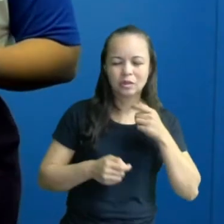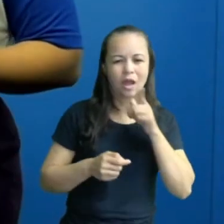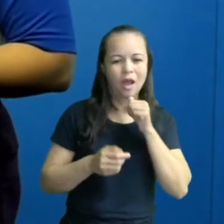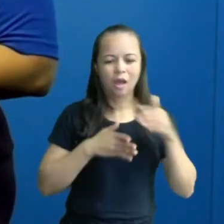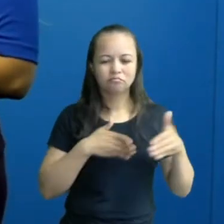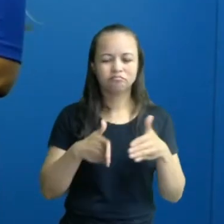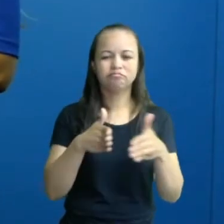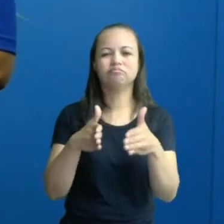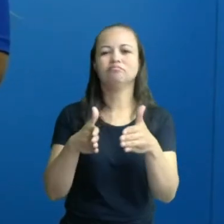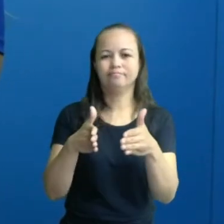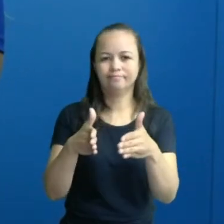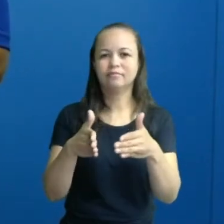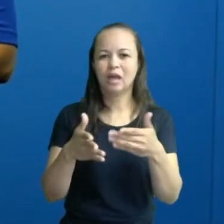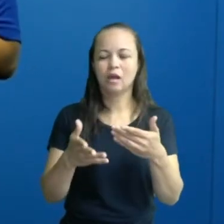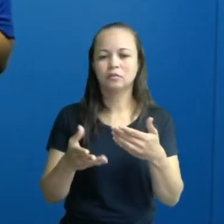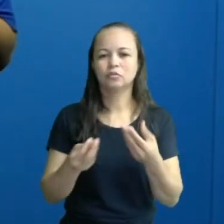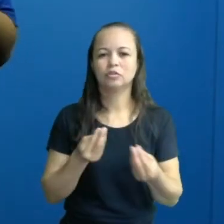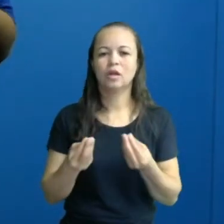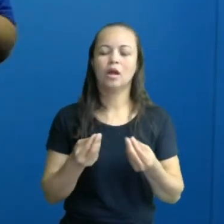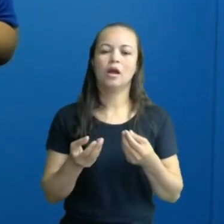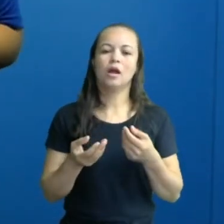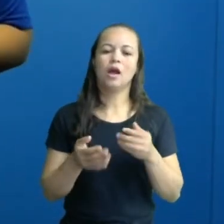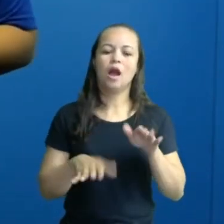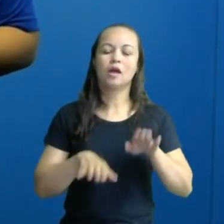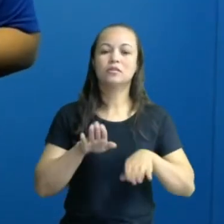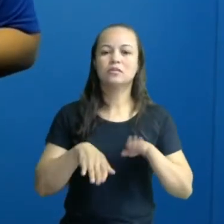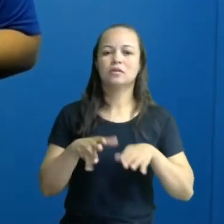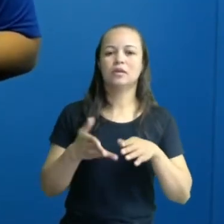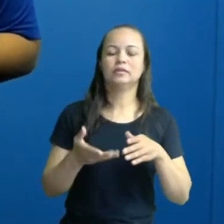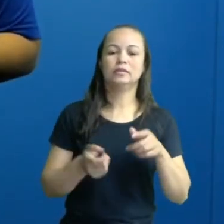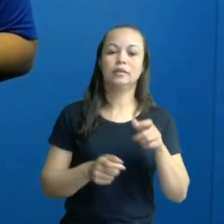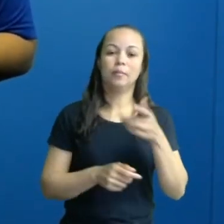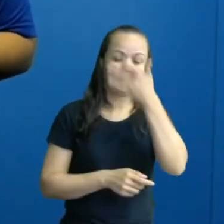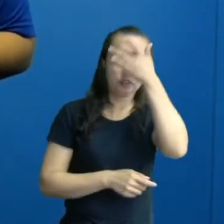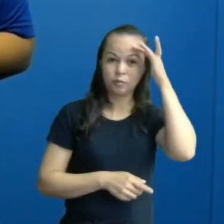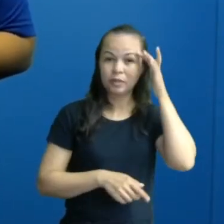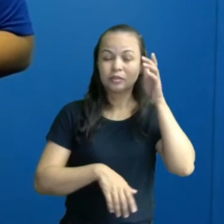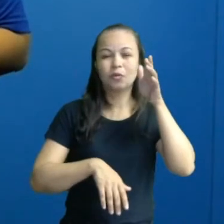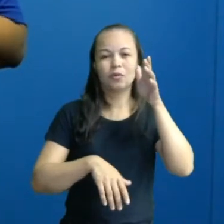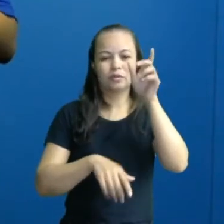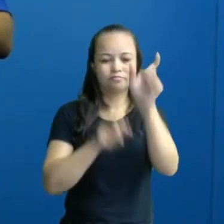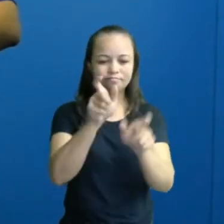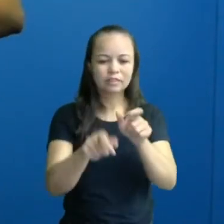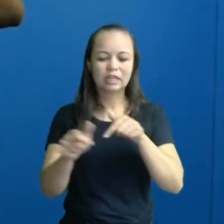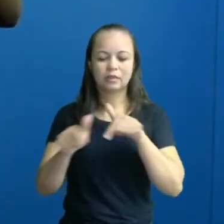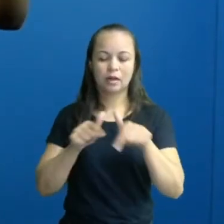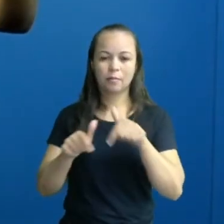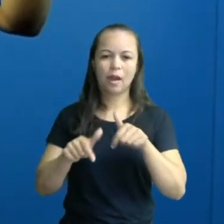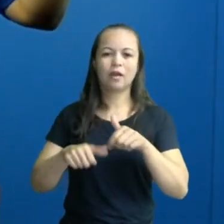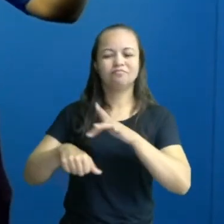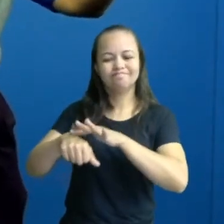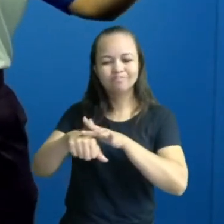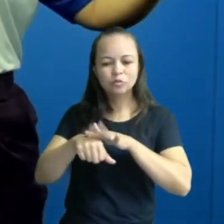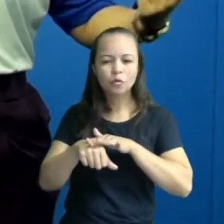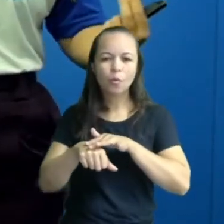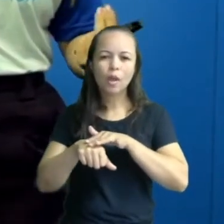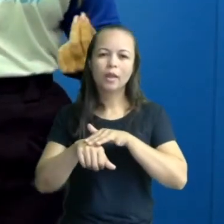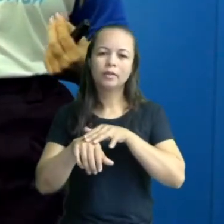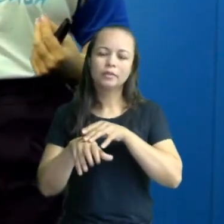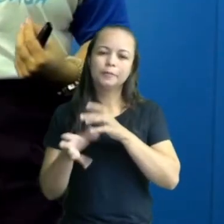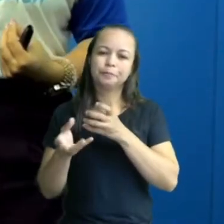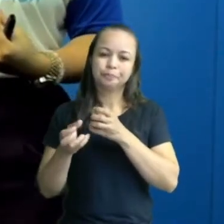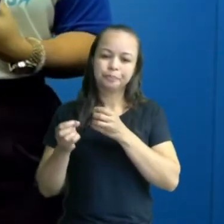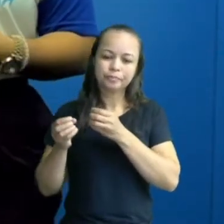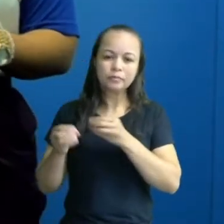às vezes contamina aquela pessoa que está trabalhando com aquilo, aquela pessoa fica doente, transmite essa doença para as pessoas